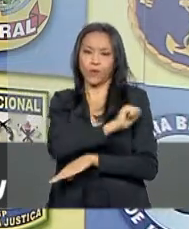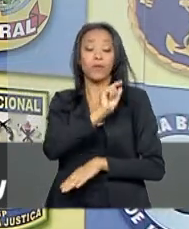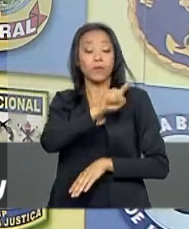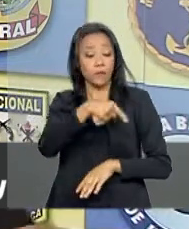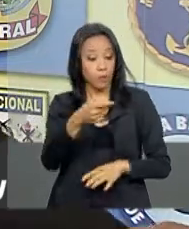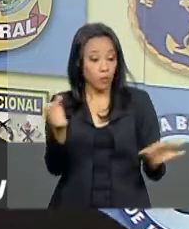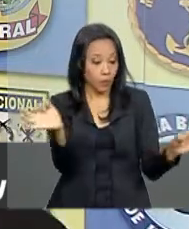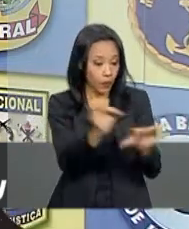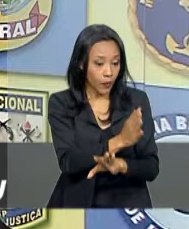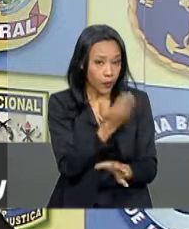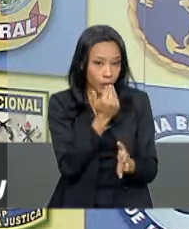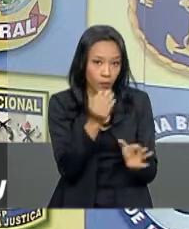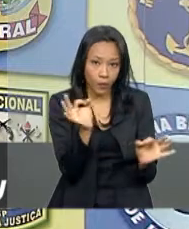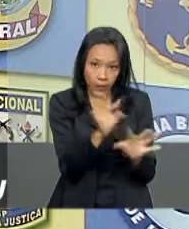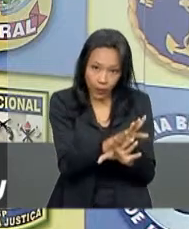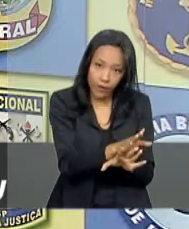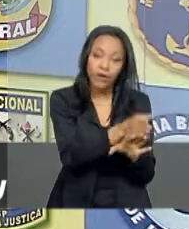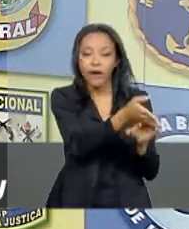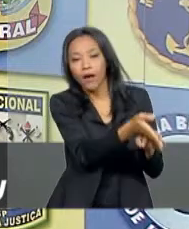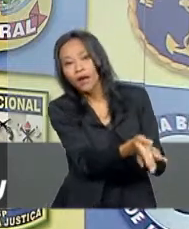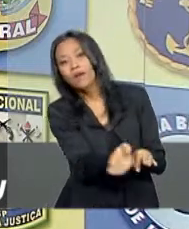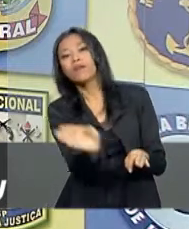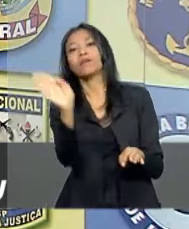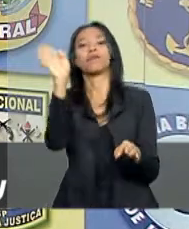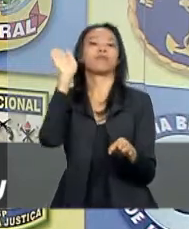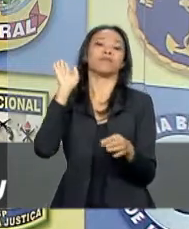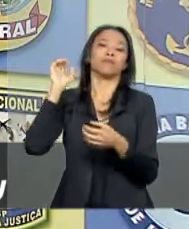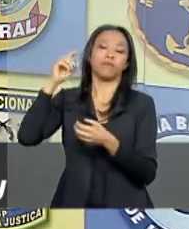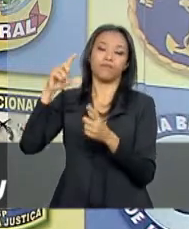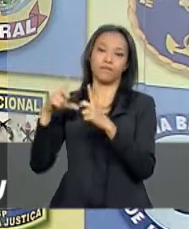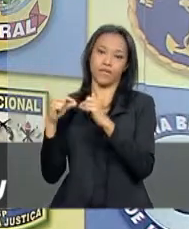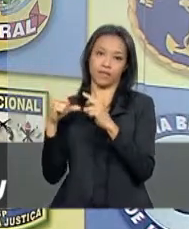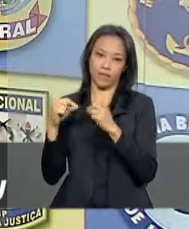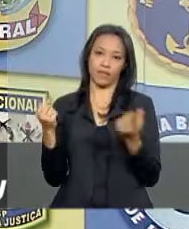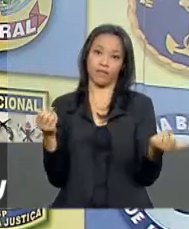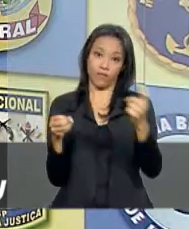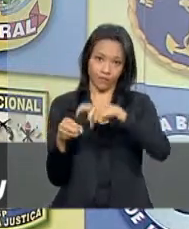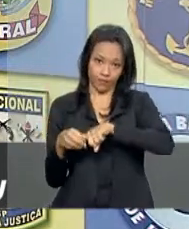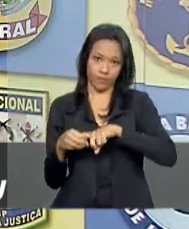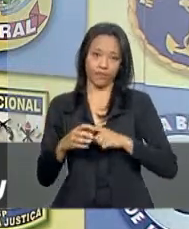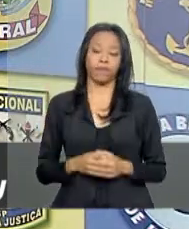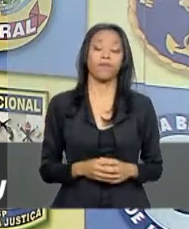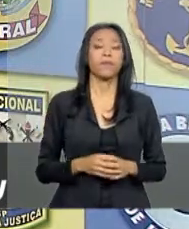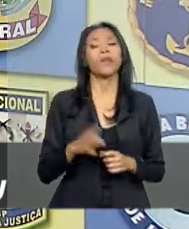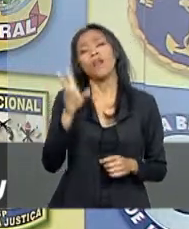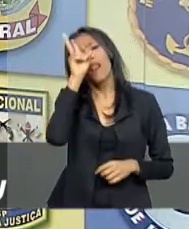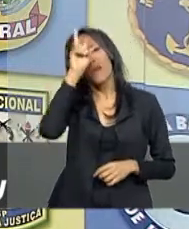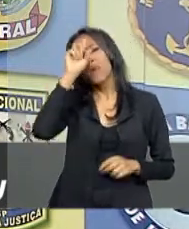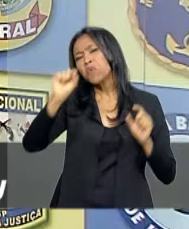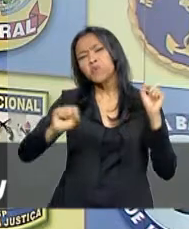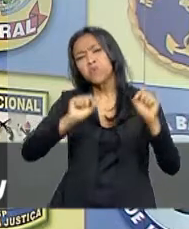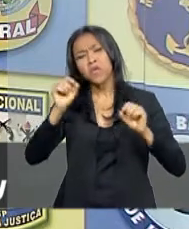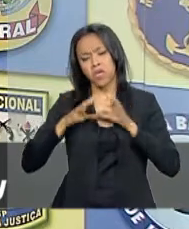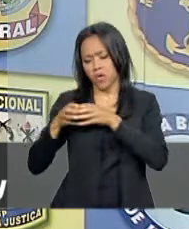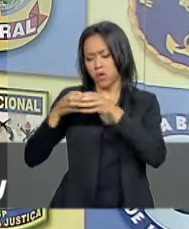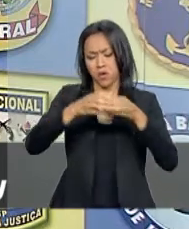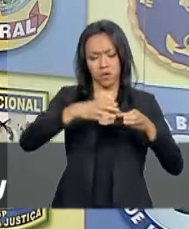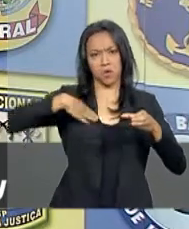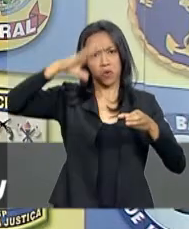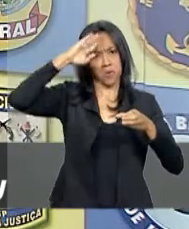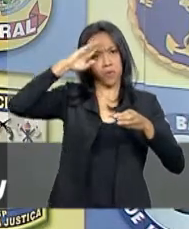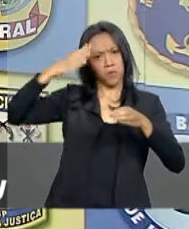Michel Temer deve retornar à Brasília. Relembrando um pouco sobre essa história da intervenção federal aqui no Rio de